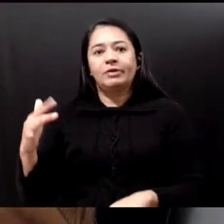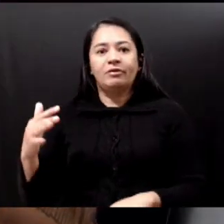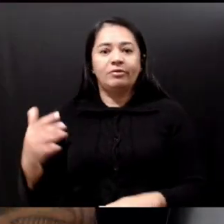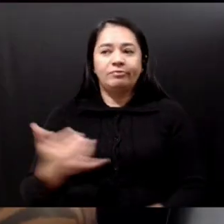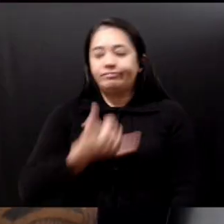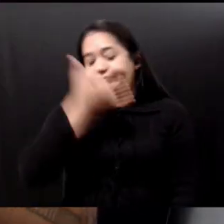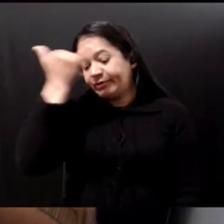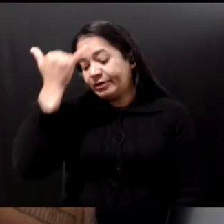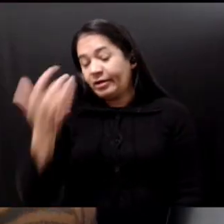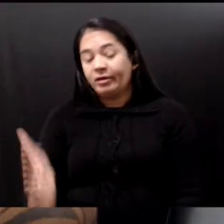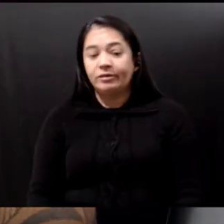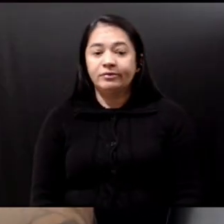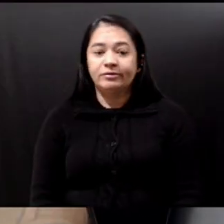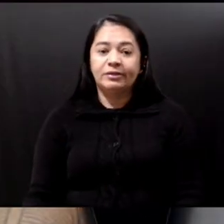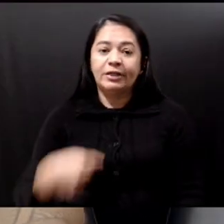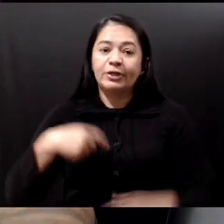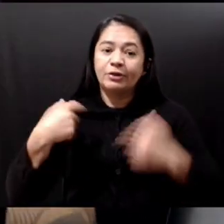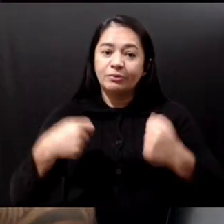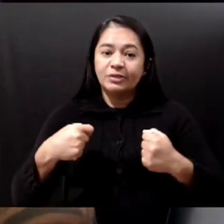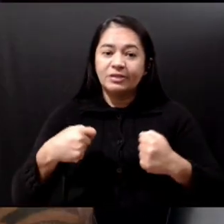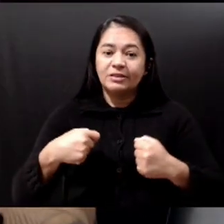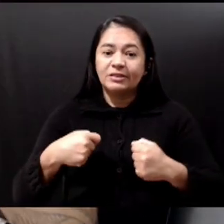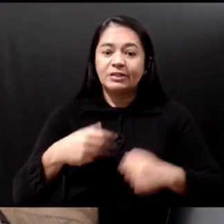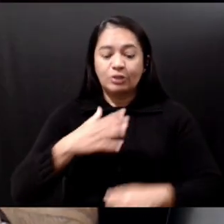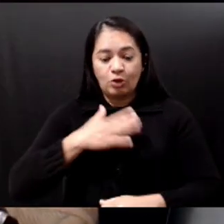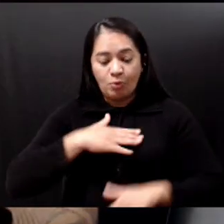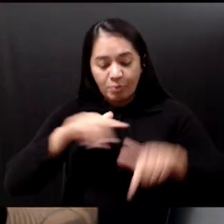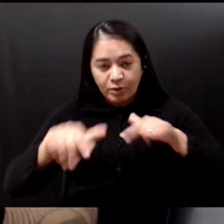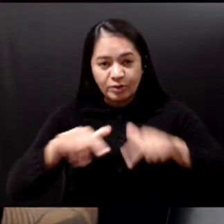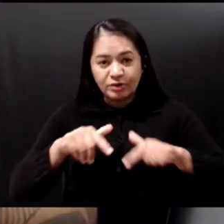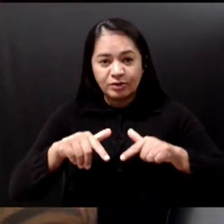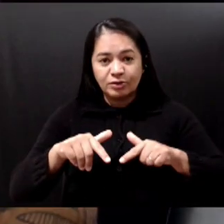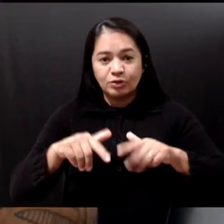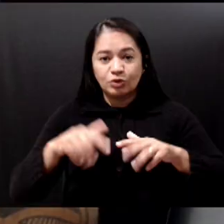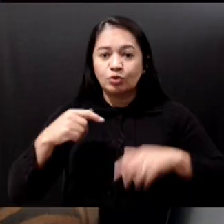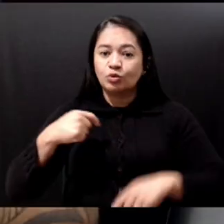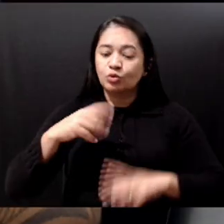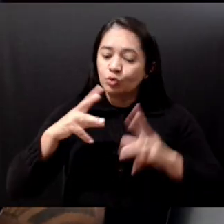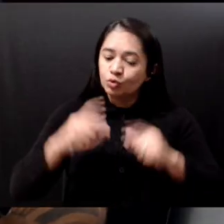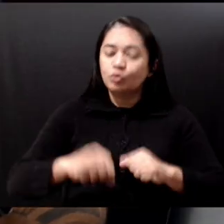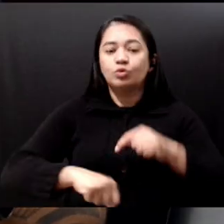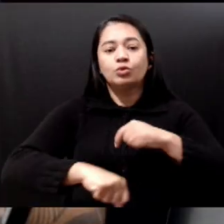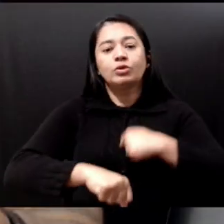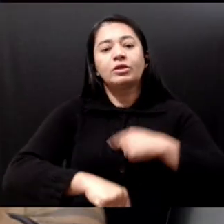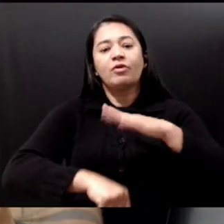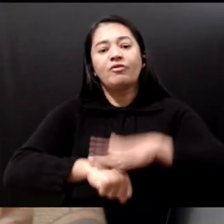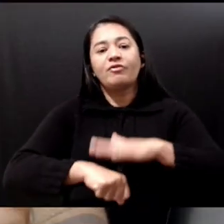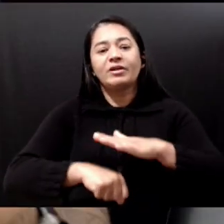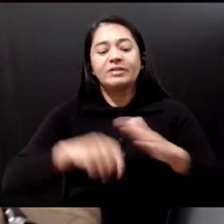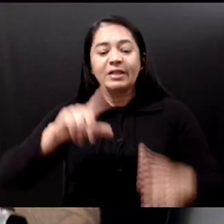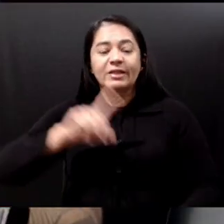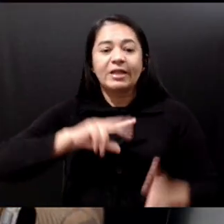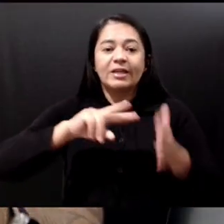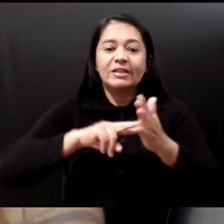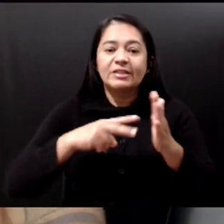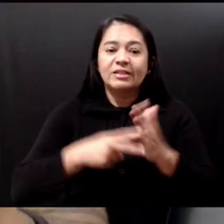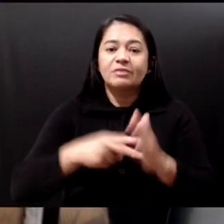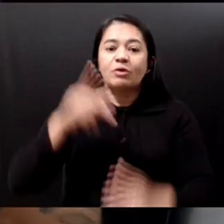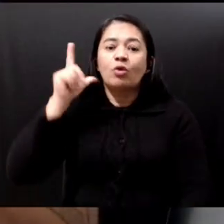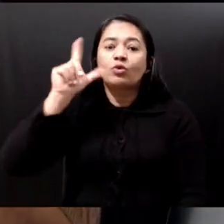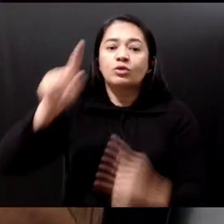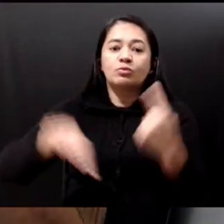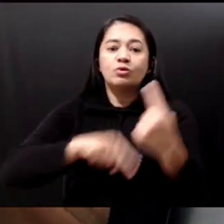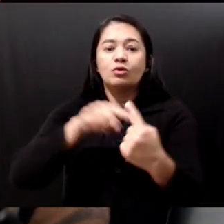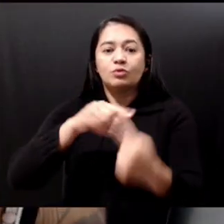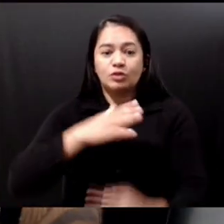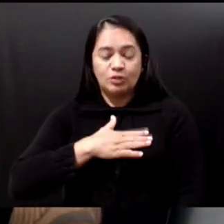trabalho, naquele momento, naquele dia, tudo que eu esteja fazendo faça sentido para que atinja o meu objetivo de vida, que hoje meu objetivo de Uhum. vida